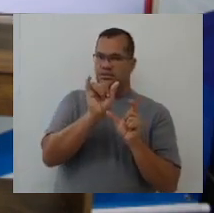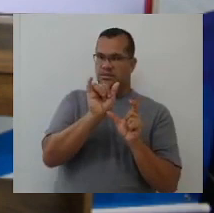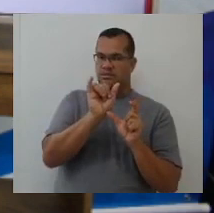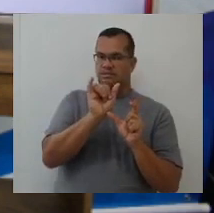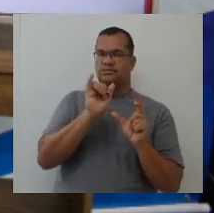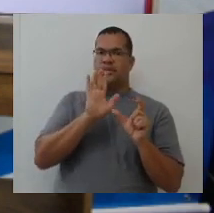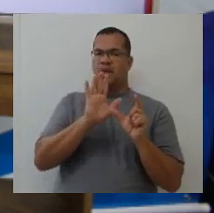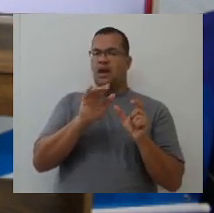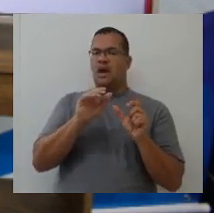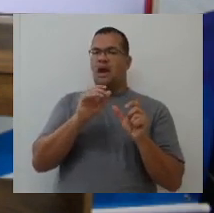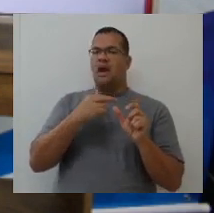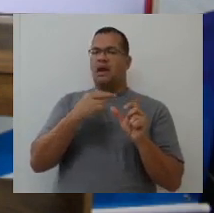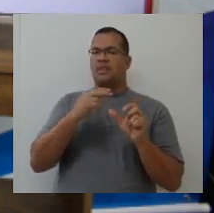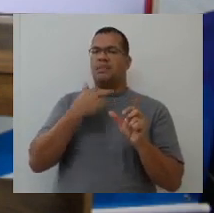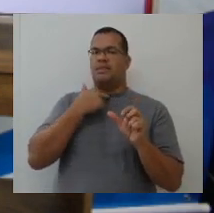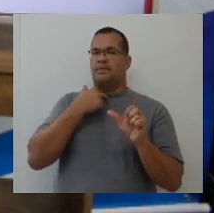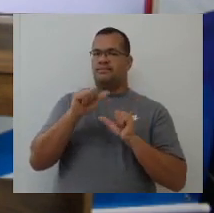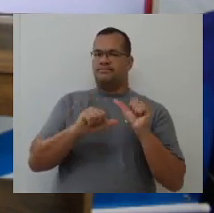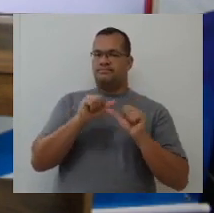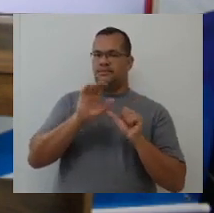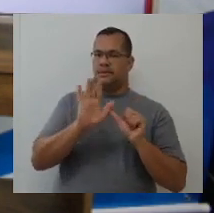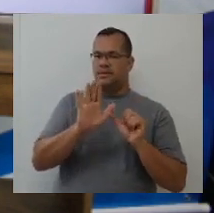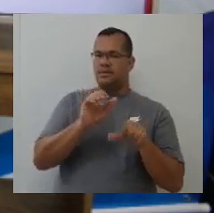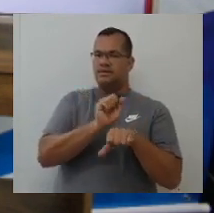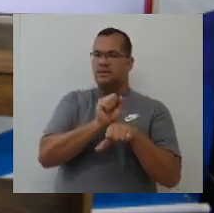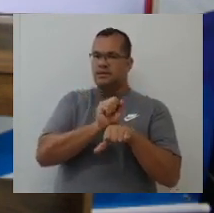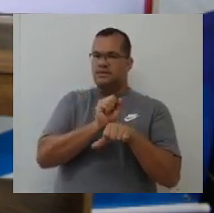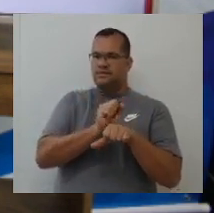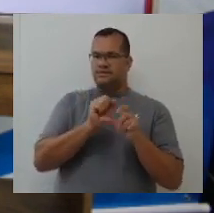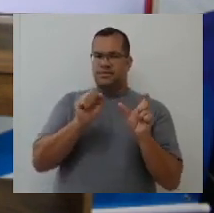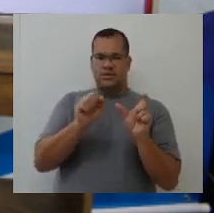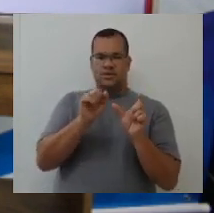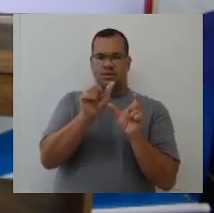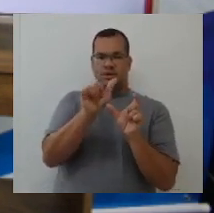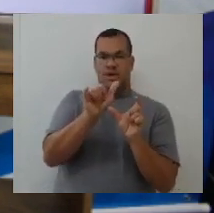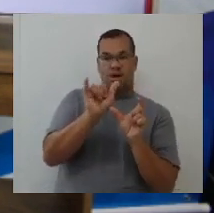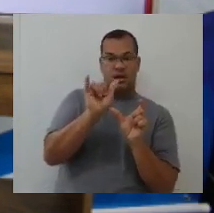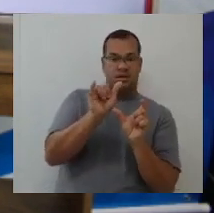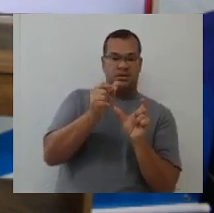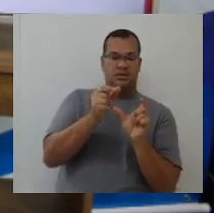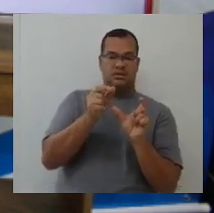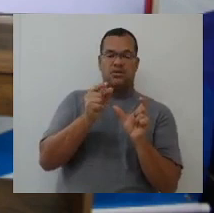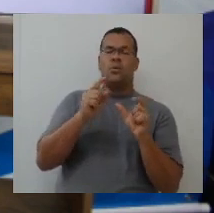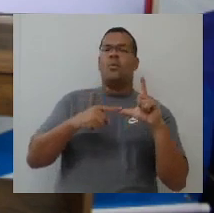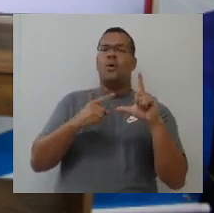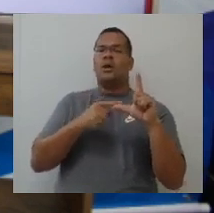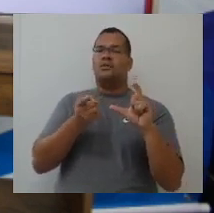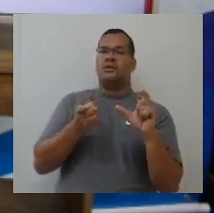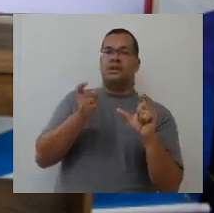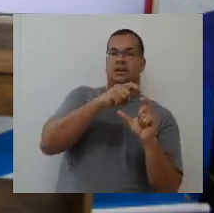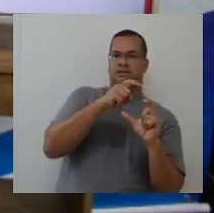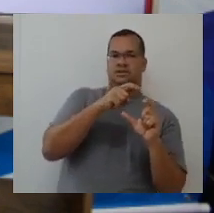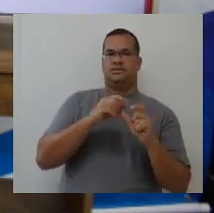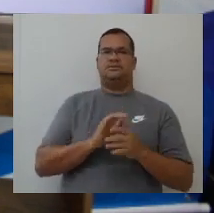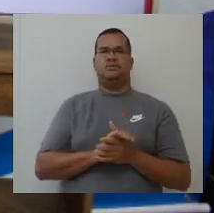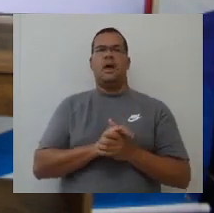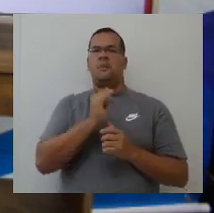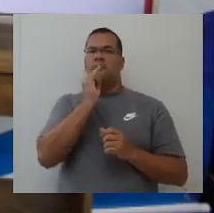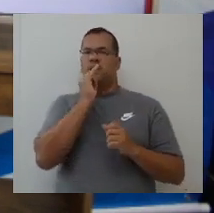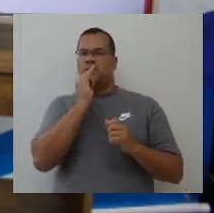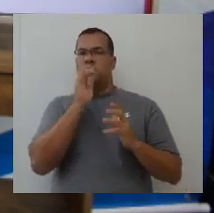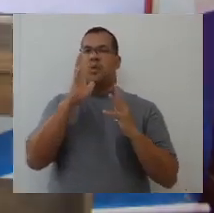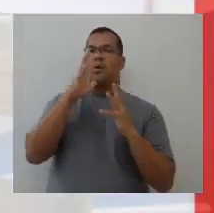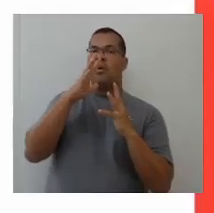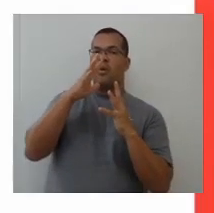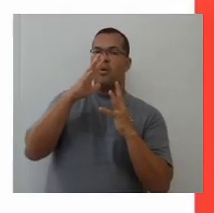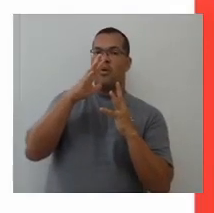que antes de fazer qualquer coisa, eu vou ter que observar o que vem antes desse Y. Vou ter que observar a letra que vem antes dele. Se for uma consoante, observa aqui nos